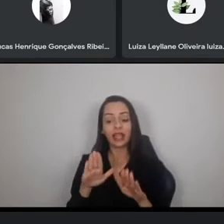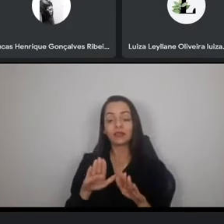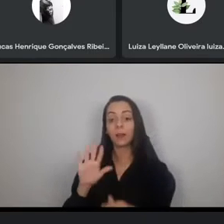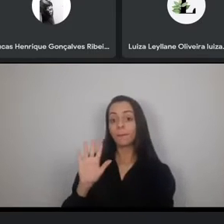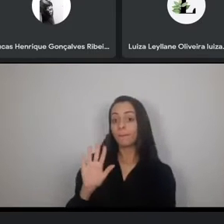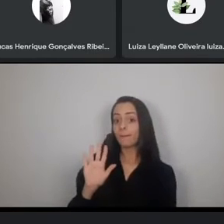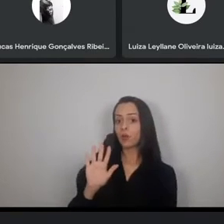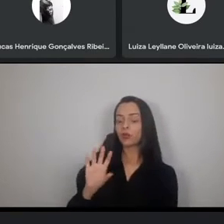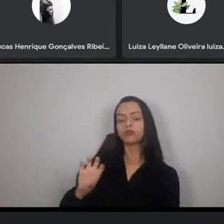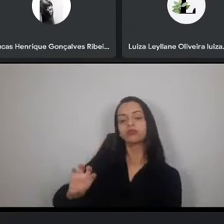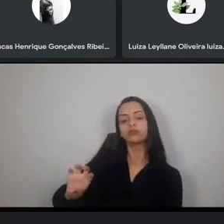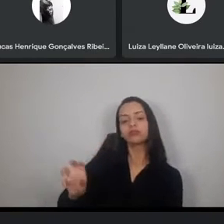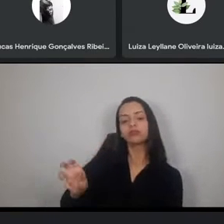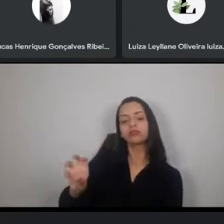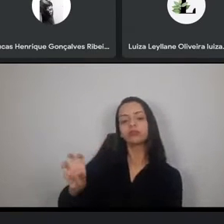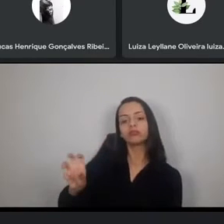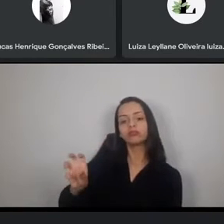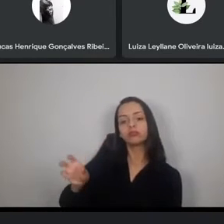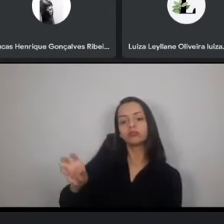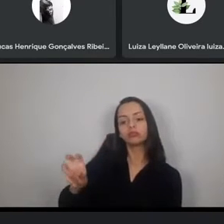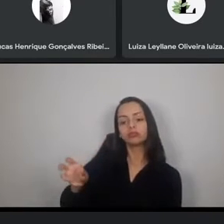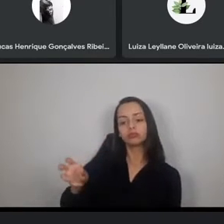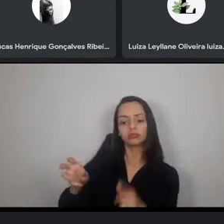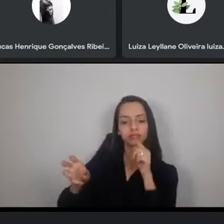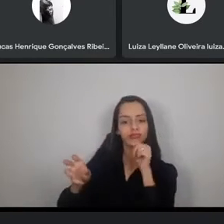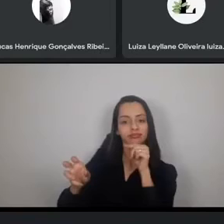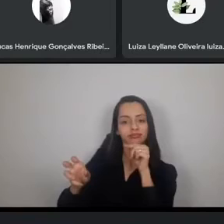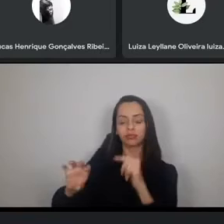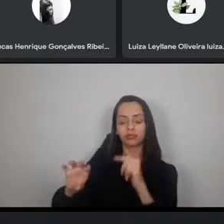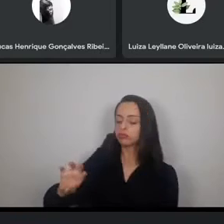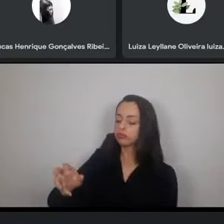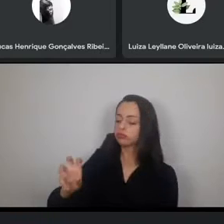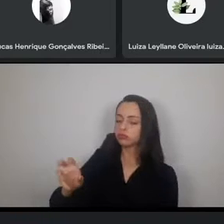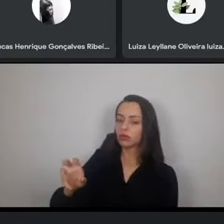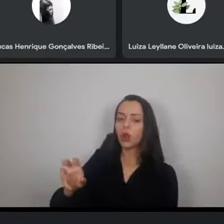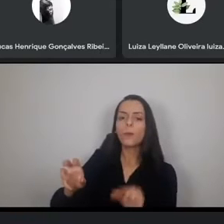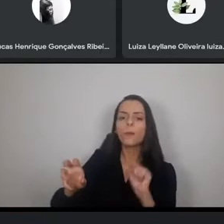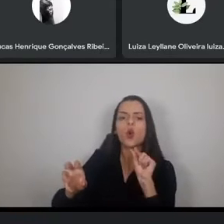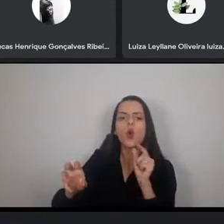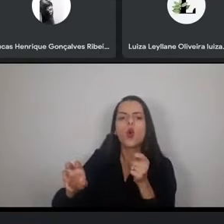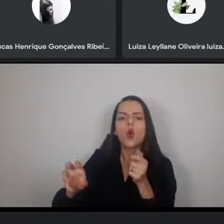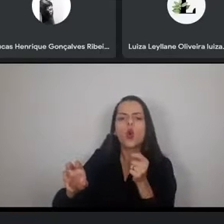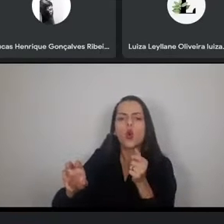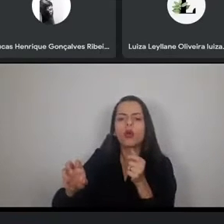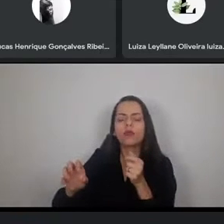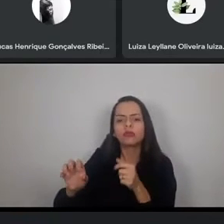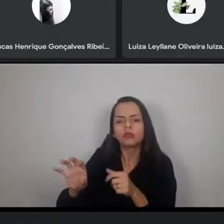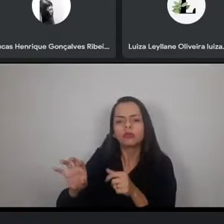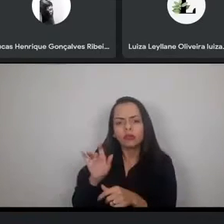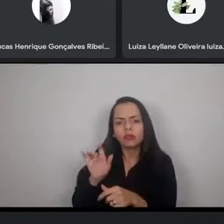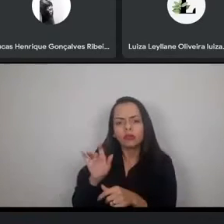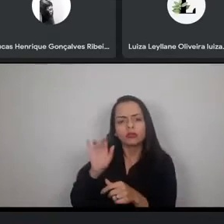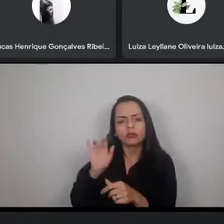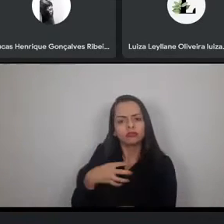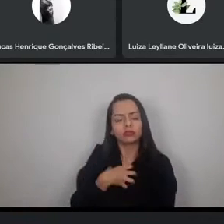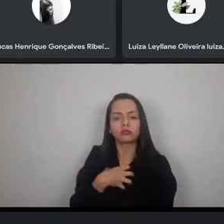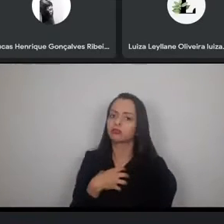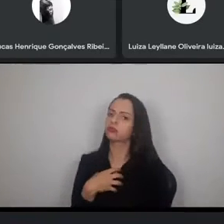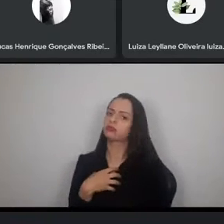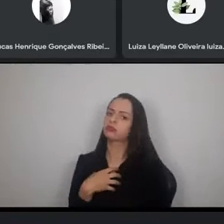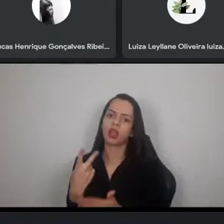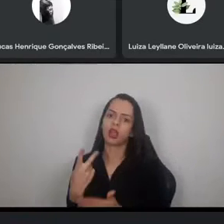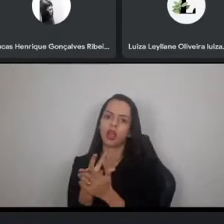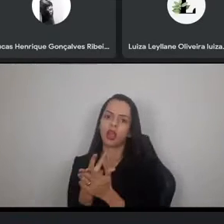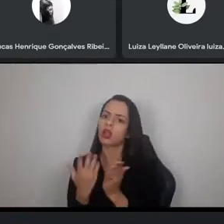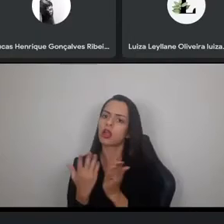pequena descarga elétrica. Não é o correto sofrermos essa descarga. Pode